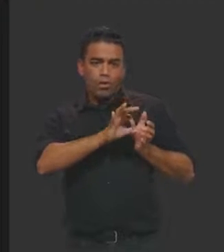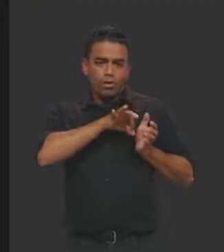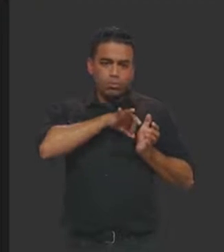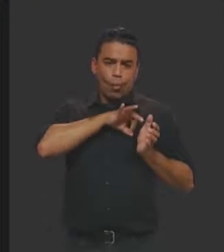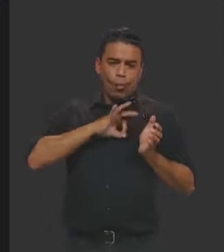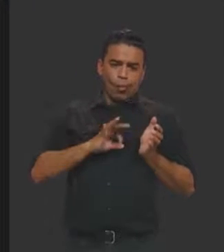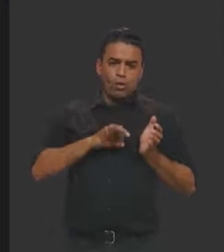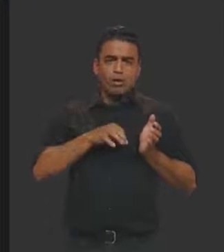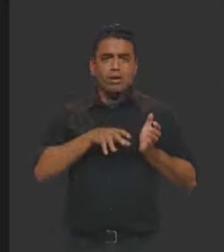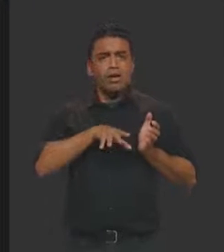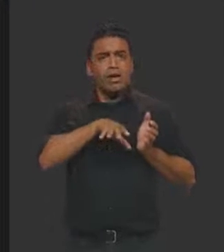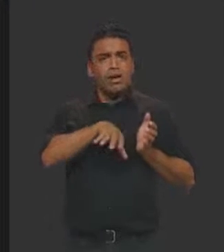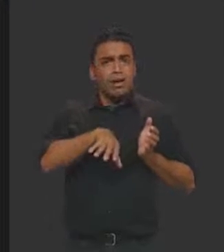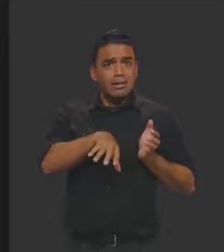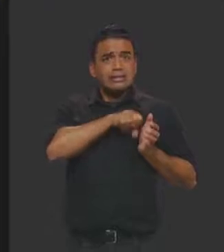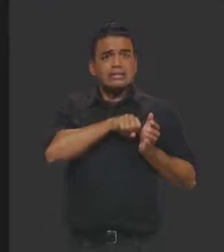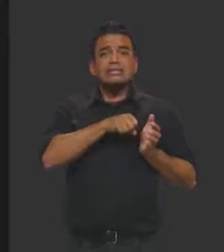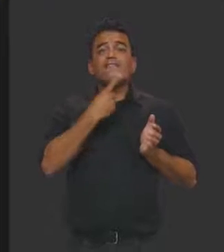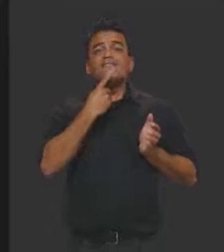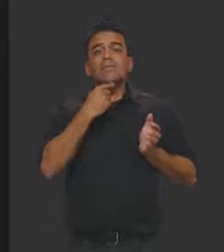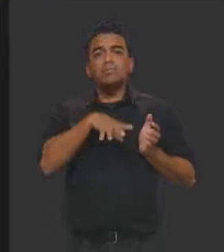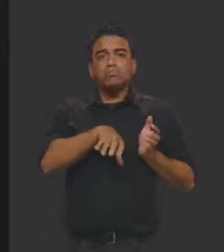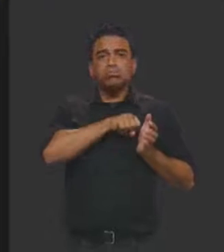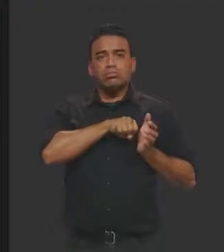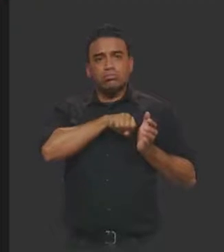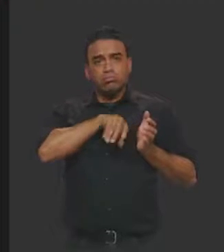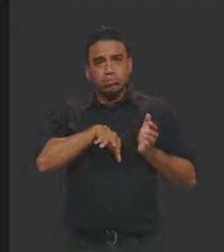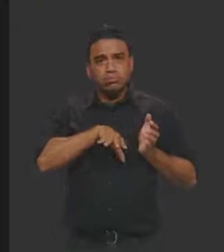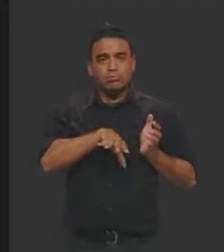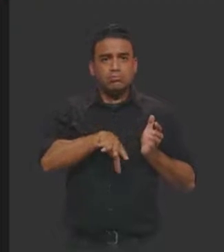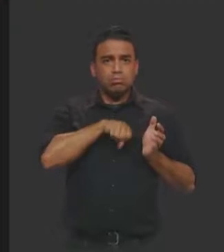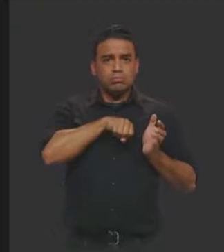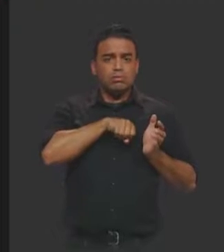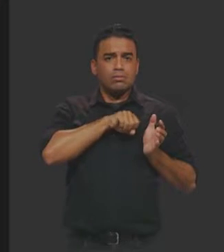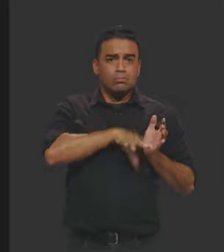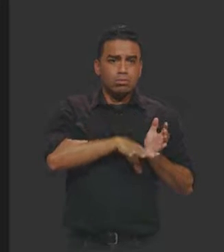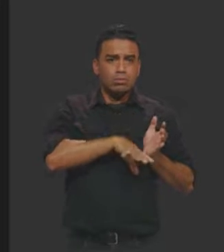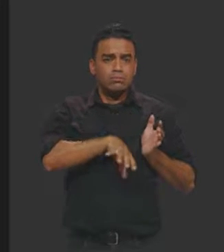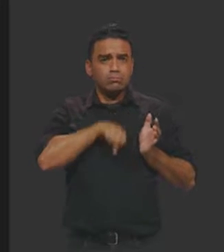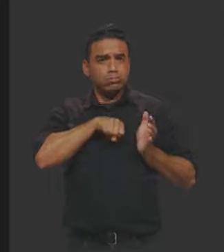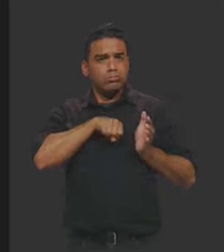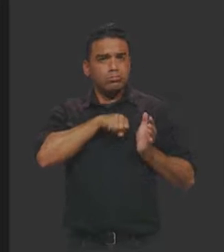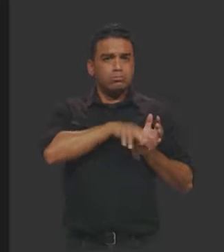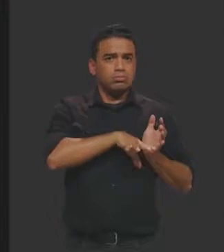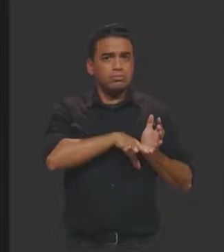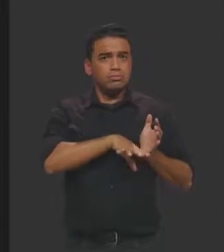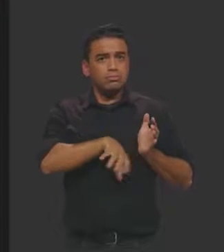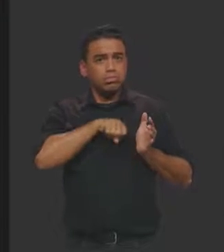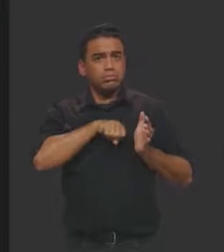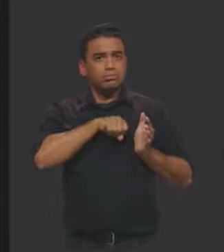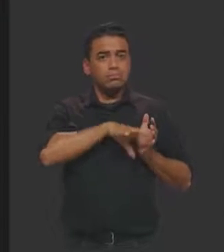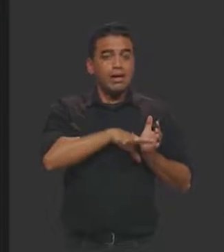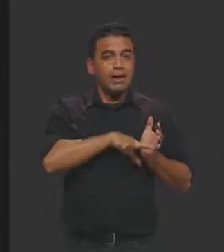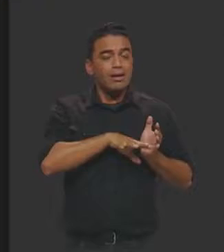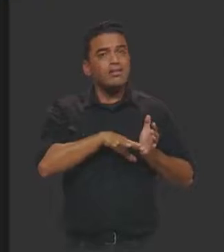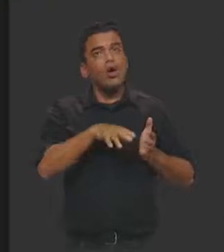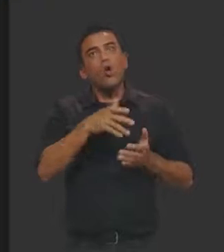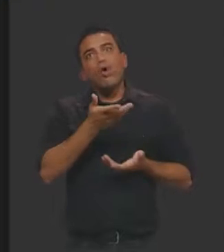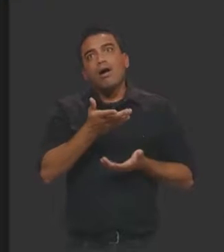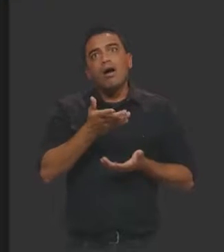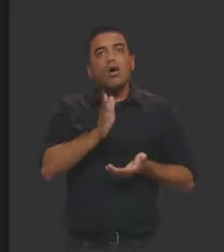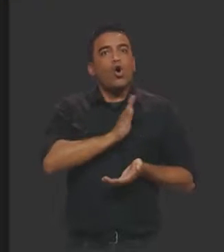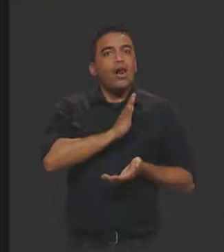vai receber o sangue. O coração, nosso coração tem mais ou menos, de uma pessoa